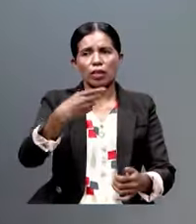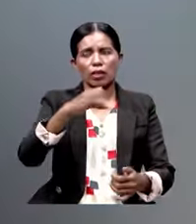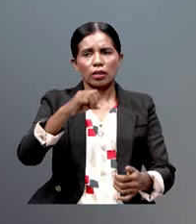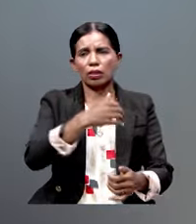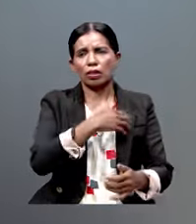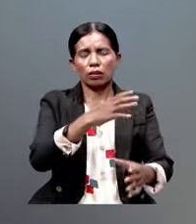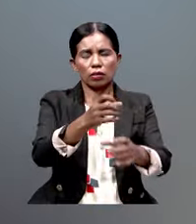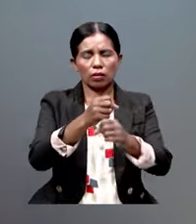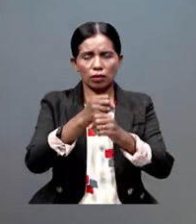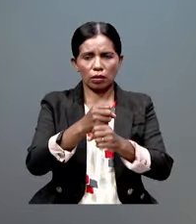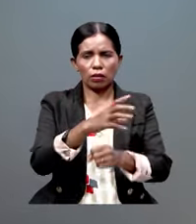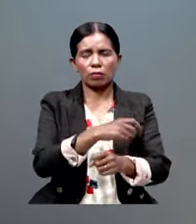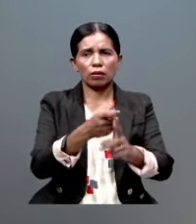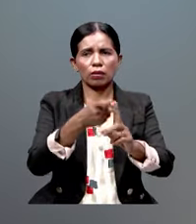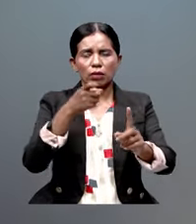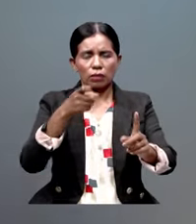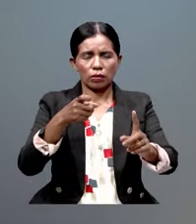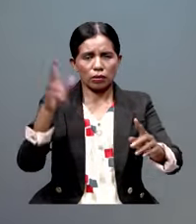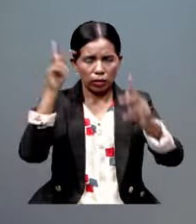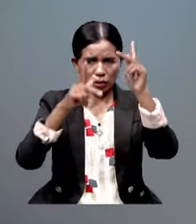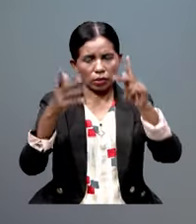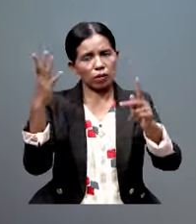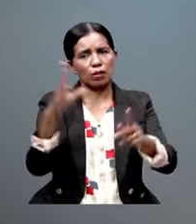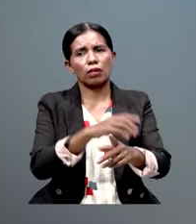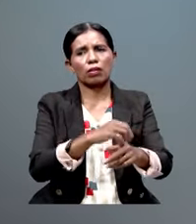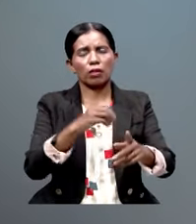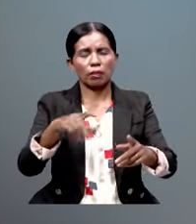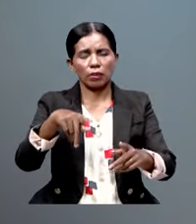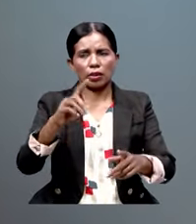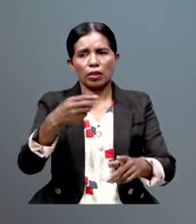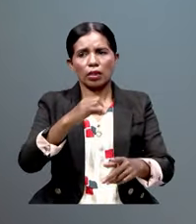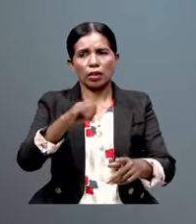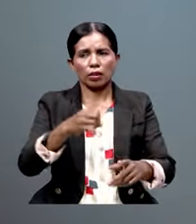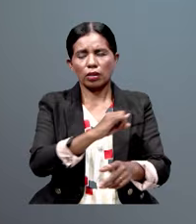husi profesor kontratado Sira bakazu refere maibe orientau ne ekipa PDHJ